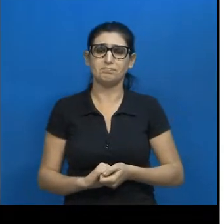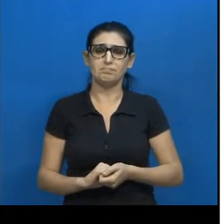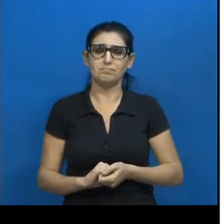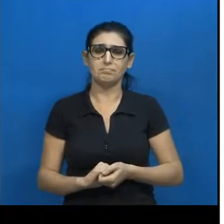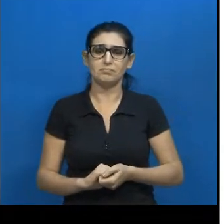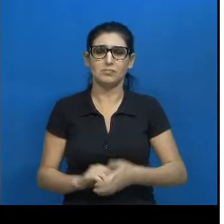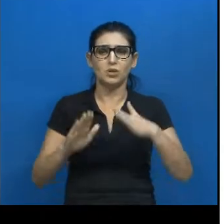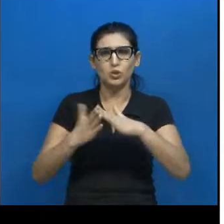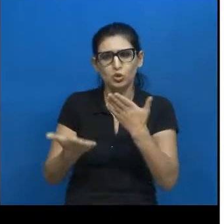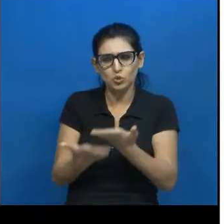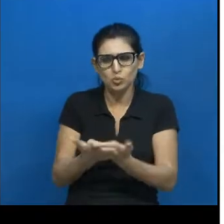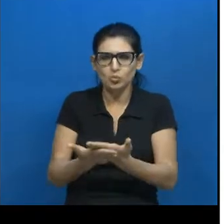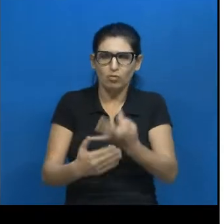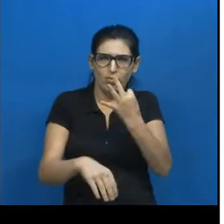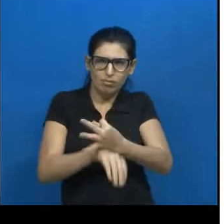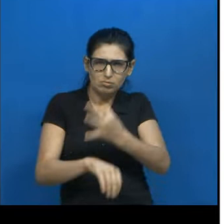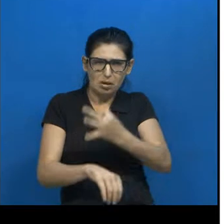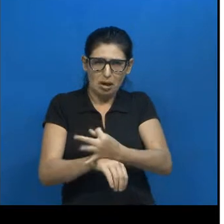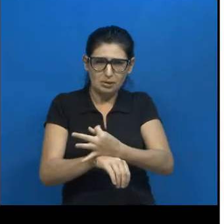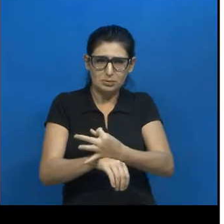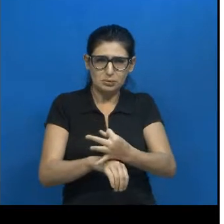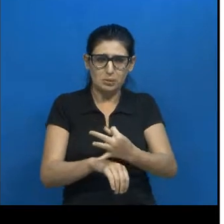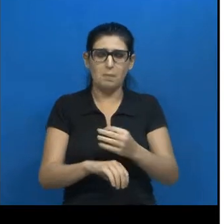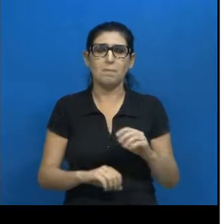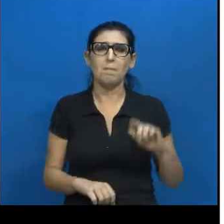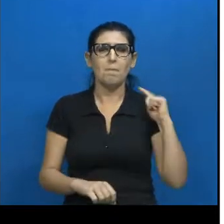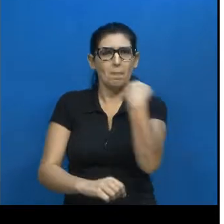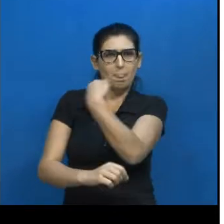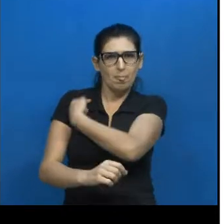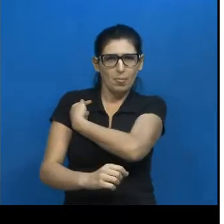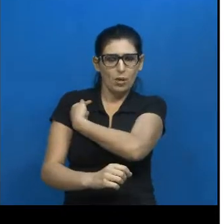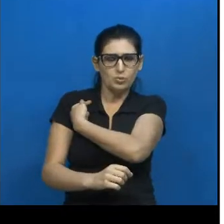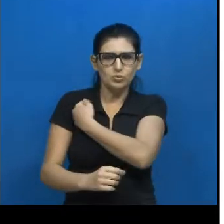Esse estudo técnico, a gente fez uma